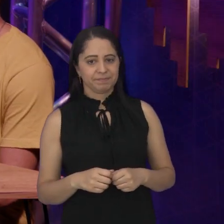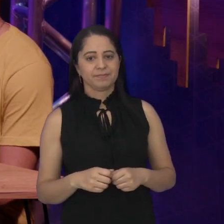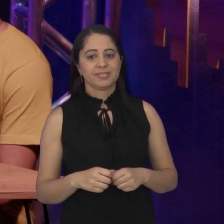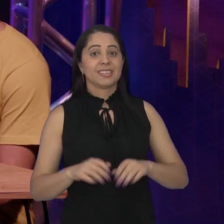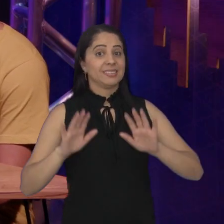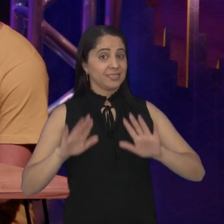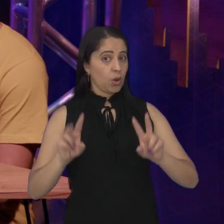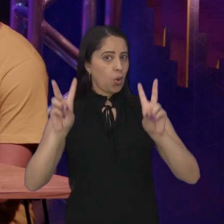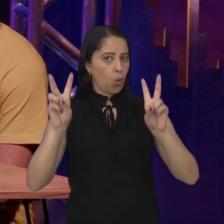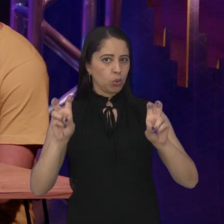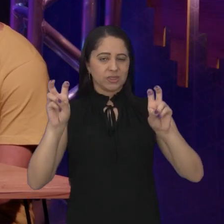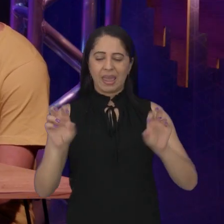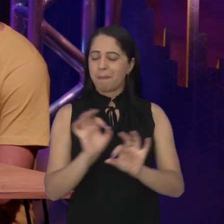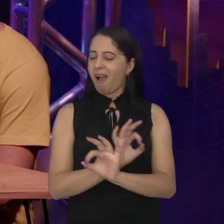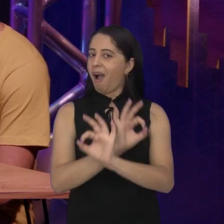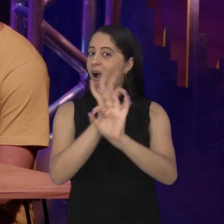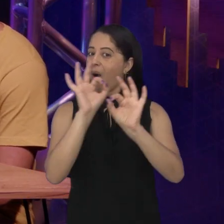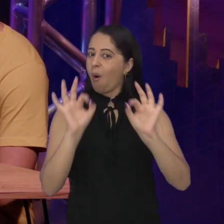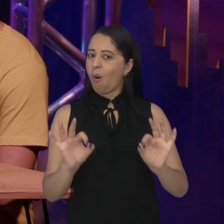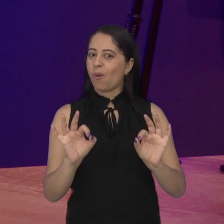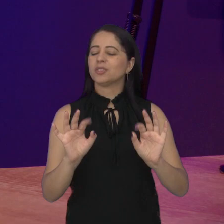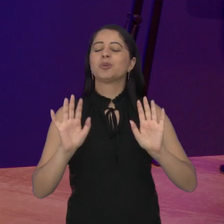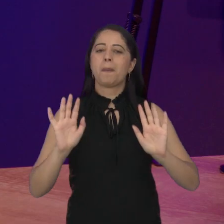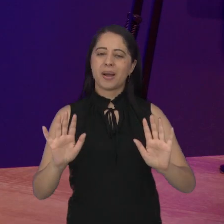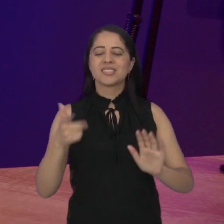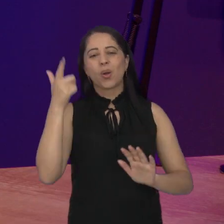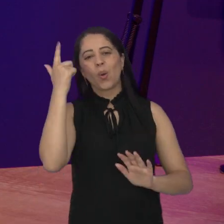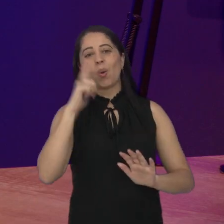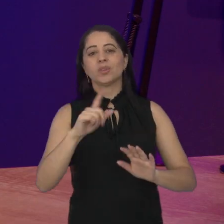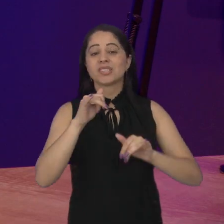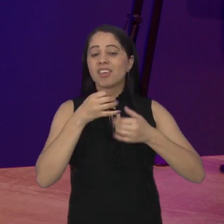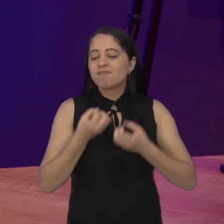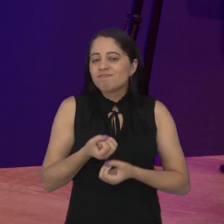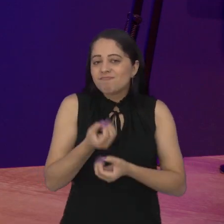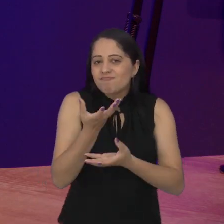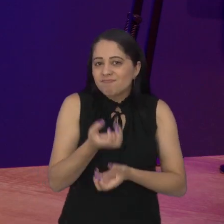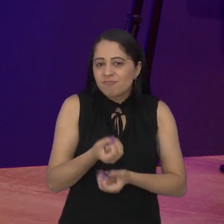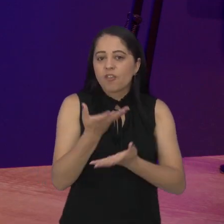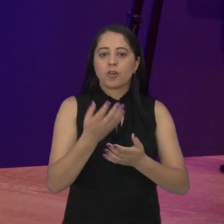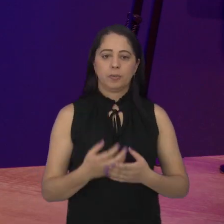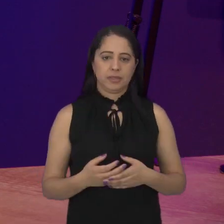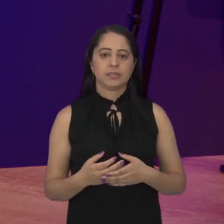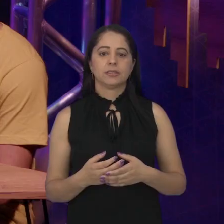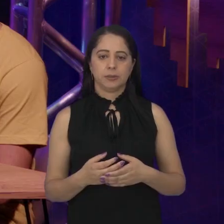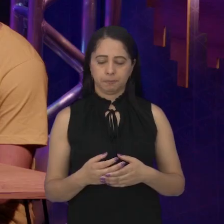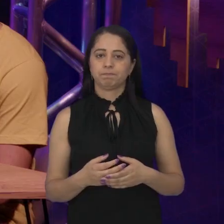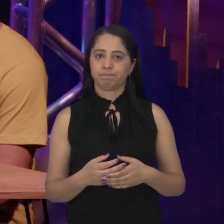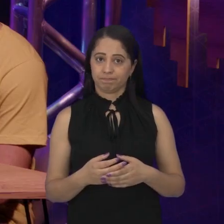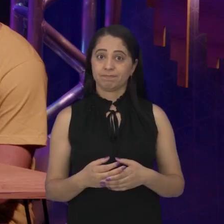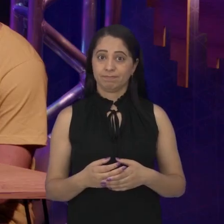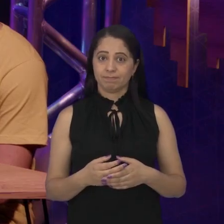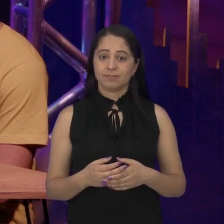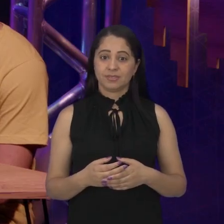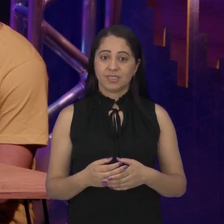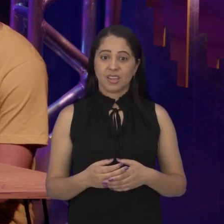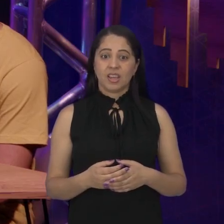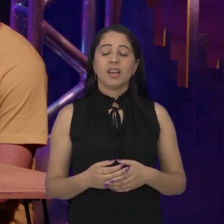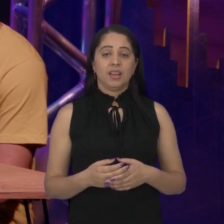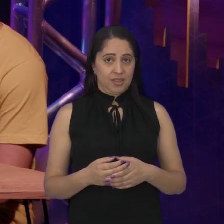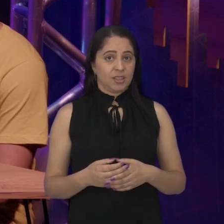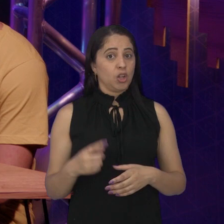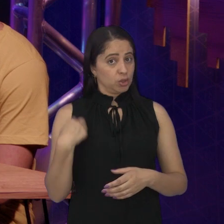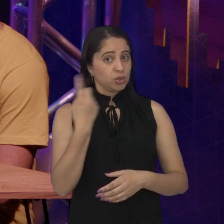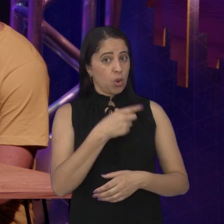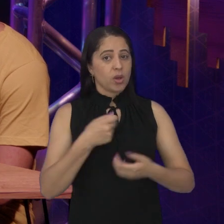recado, né, Samu? Esse assunto rende muito, mas eu acho que a gente deixou o mais importante. E esse lembrete mesmo, gente. Lembra que